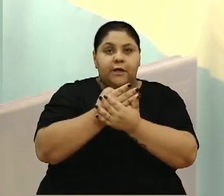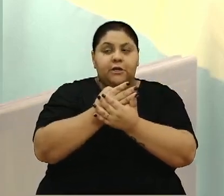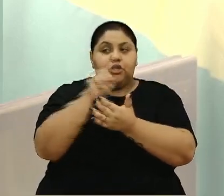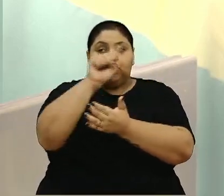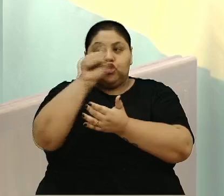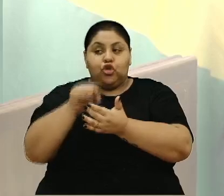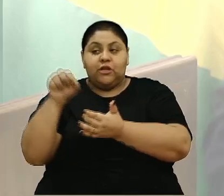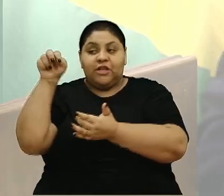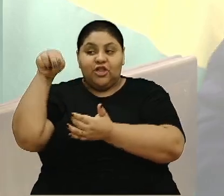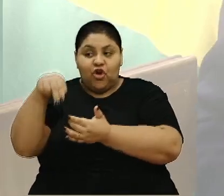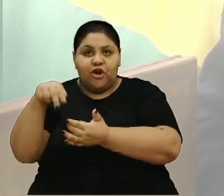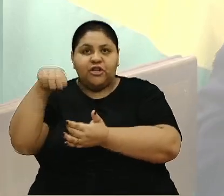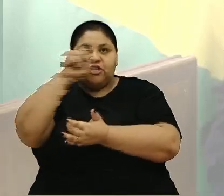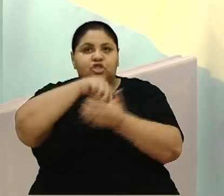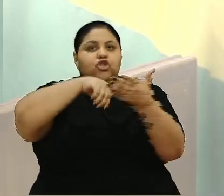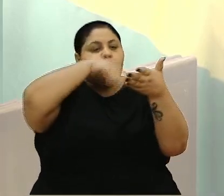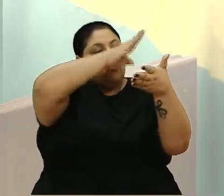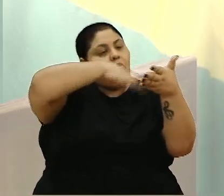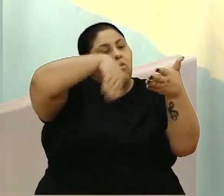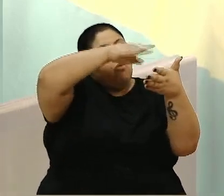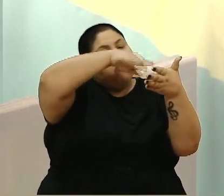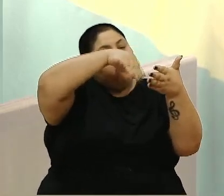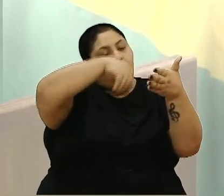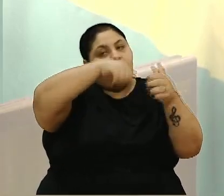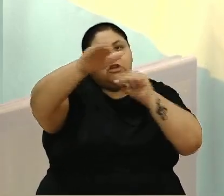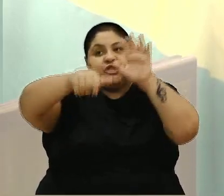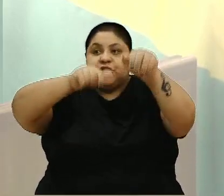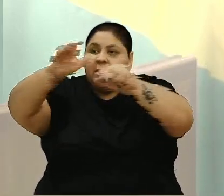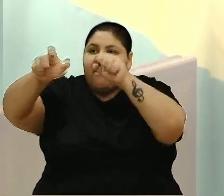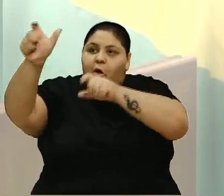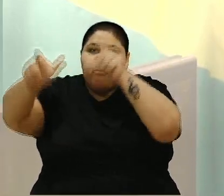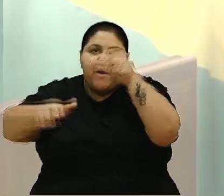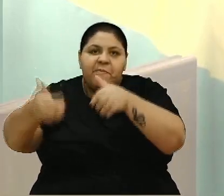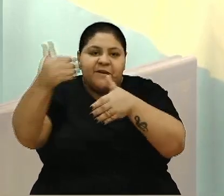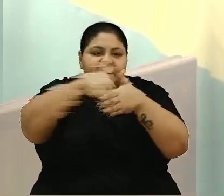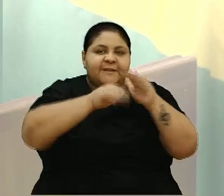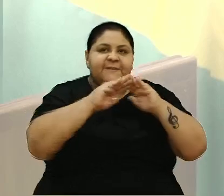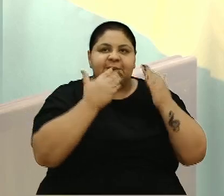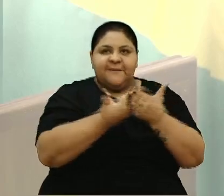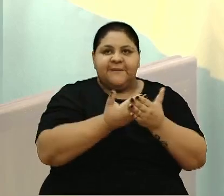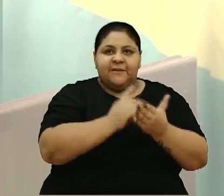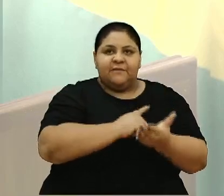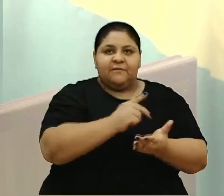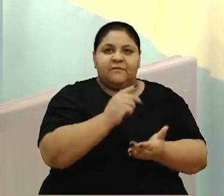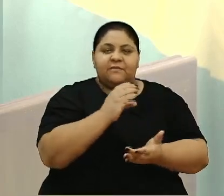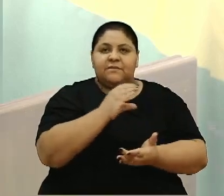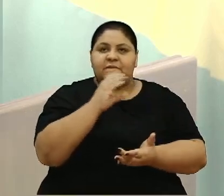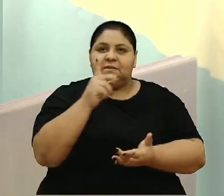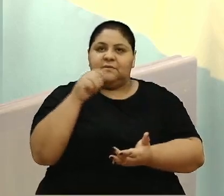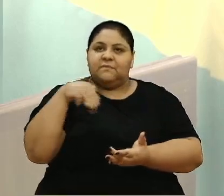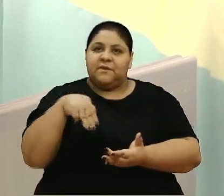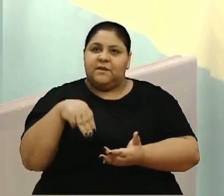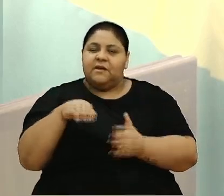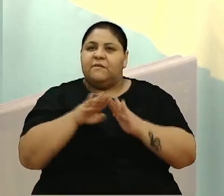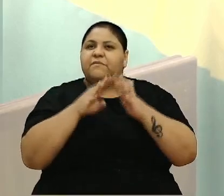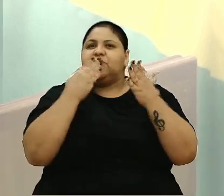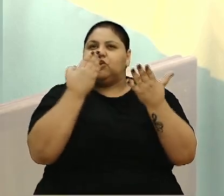ajudou a pintar e trazer os pais para dentro da escola. Eu fui presidente do CPM da Escola Mateus Janela por 6